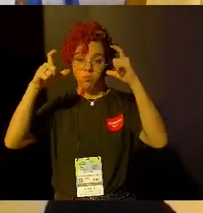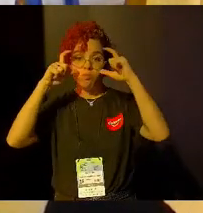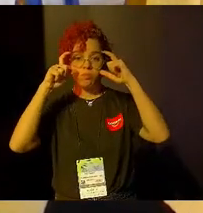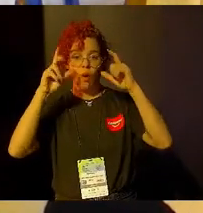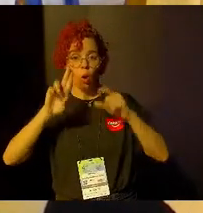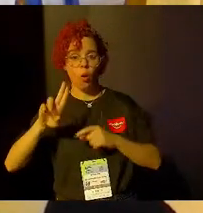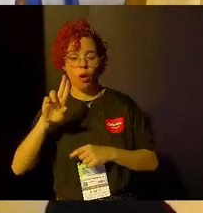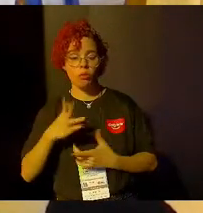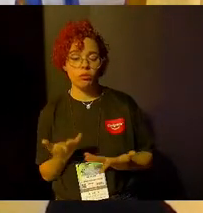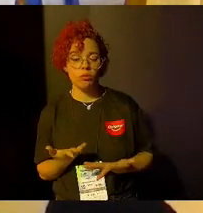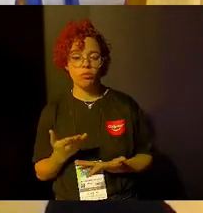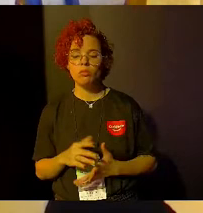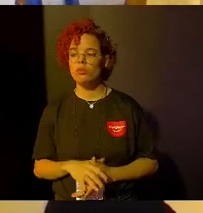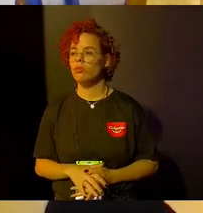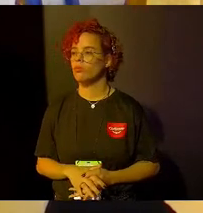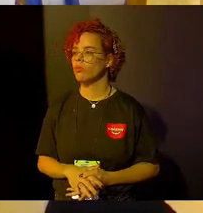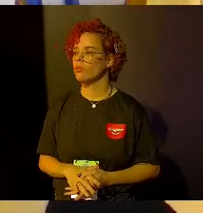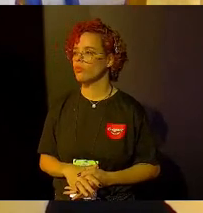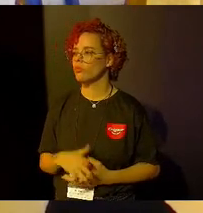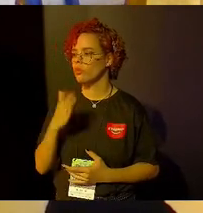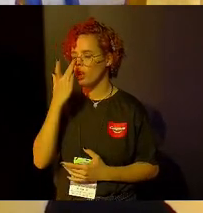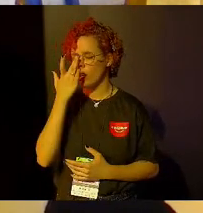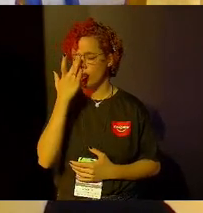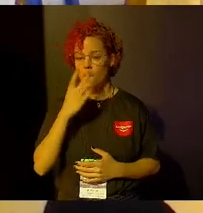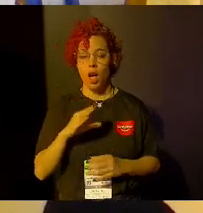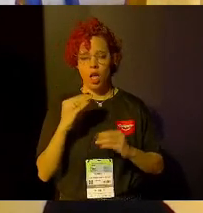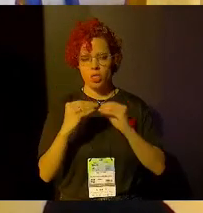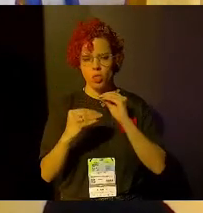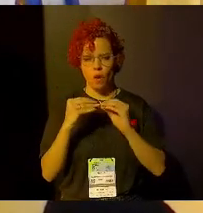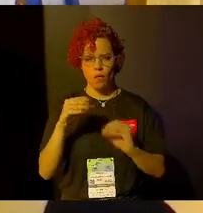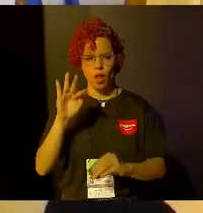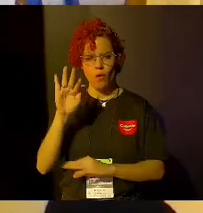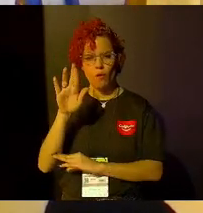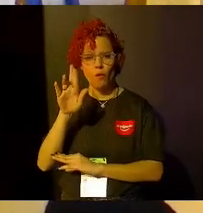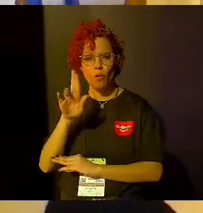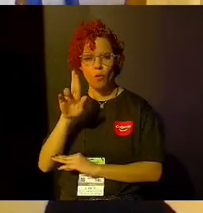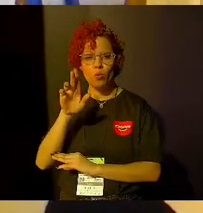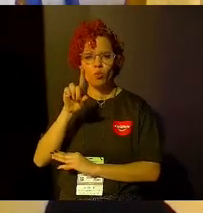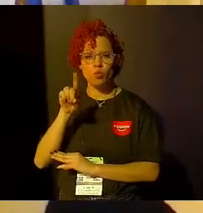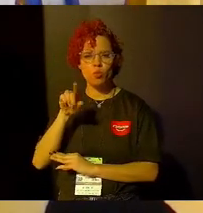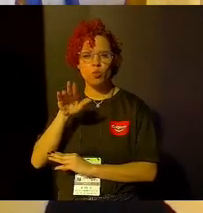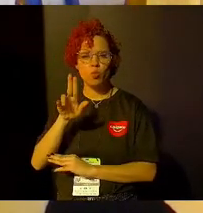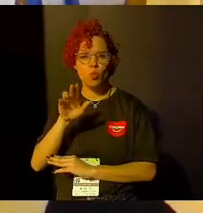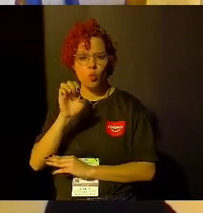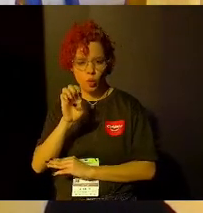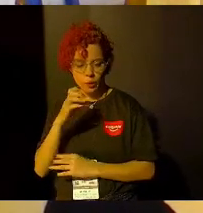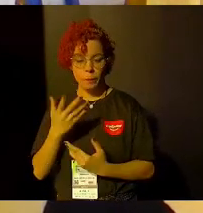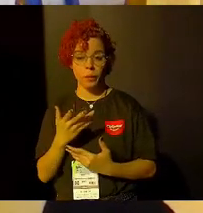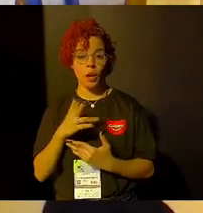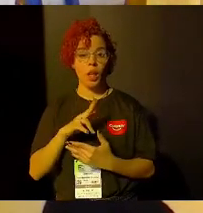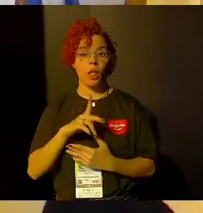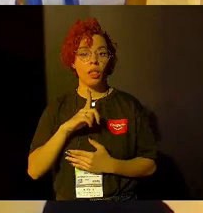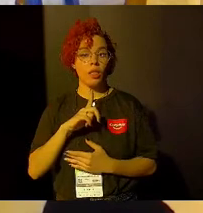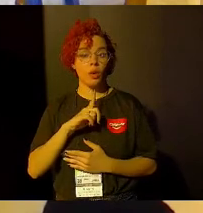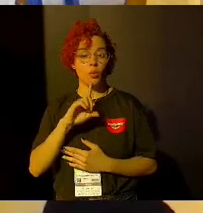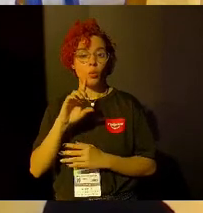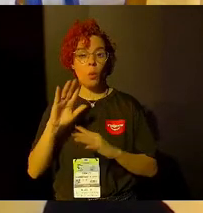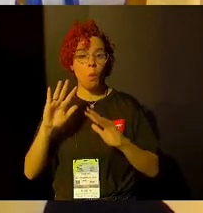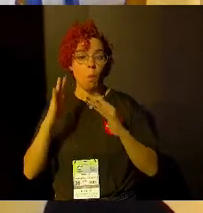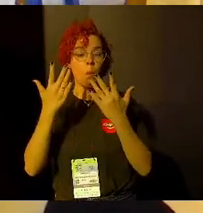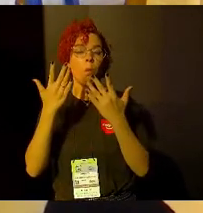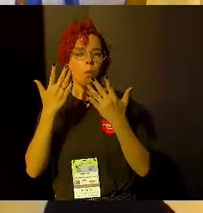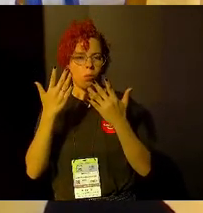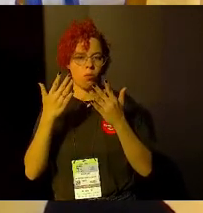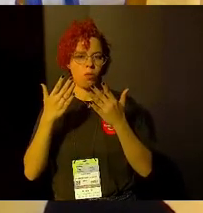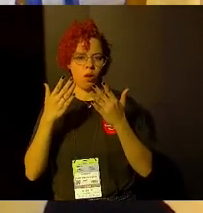que eu tô fazendo tá na casa de vocês toda noite a novela fuzuê tem um dia que se chama promodei que é o dia da promoção a gente vai promover a